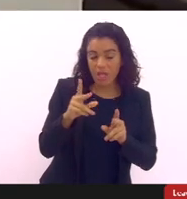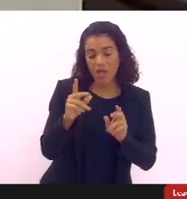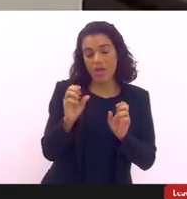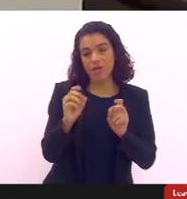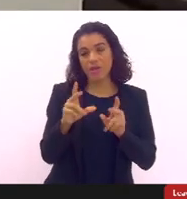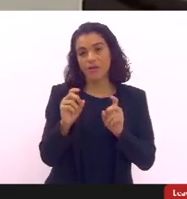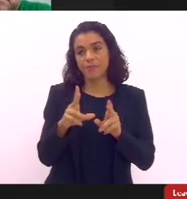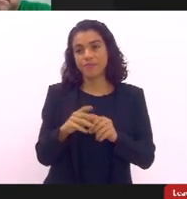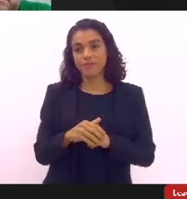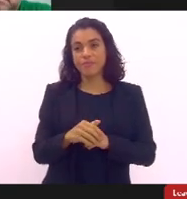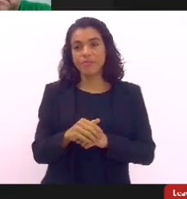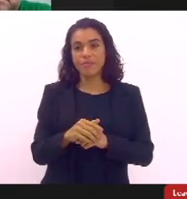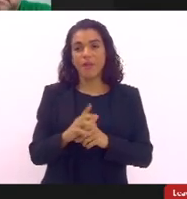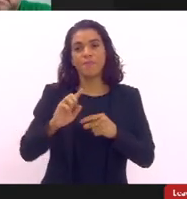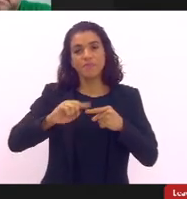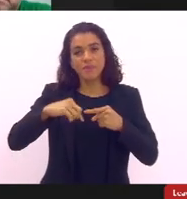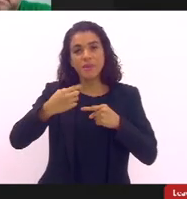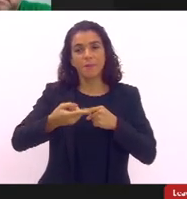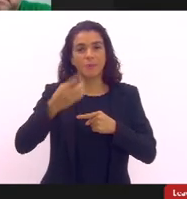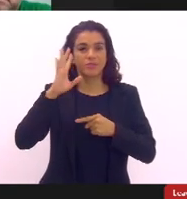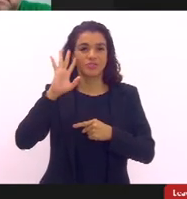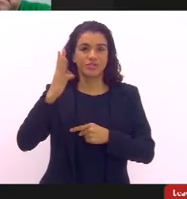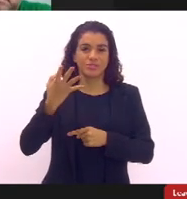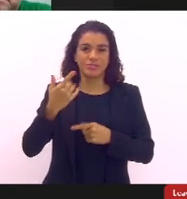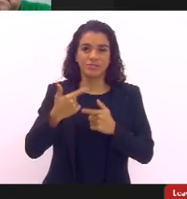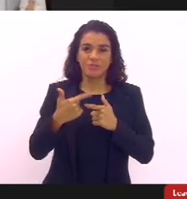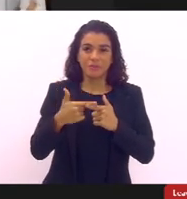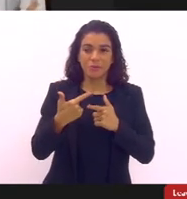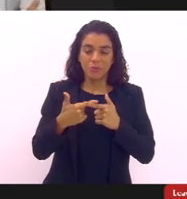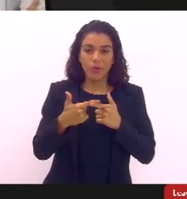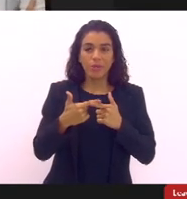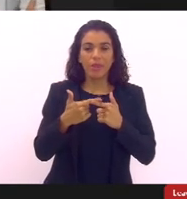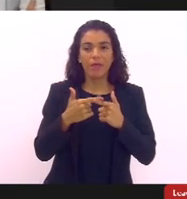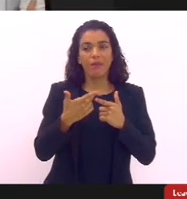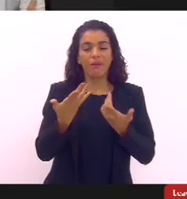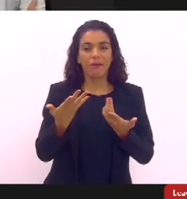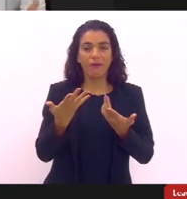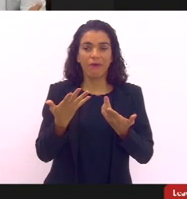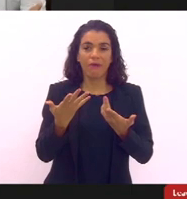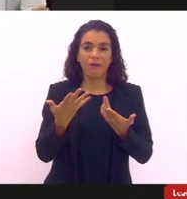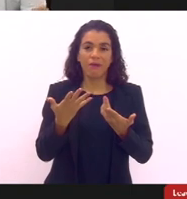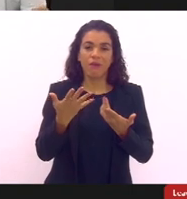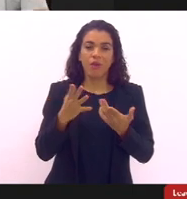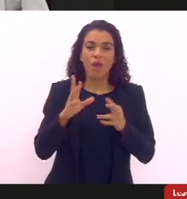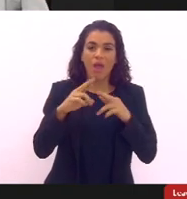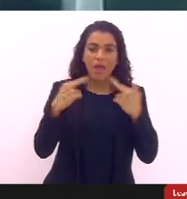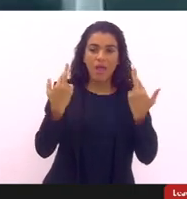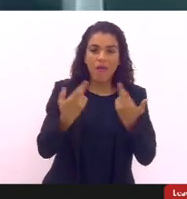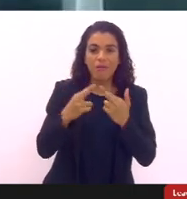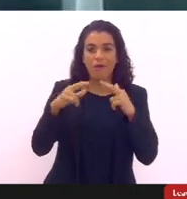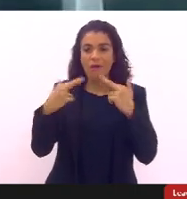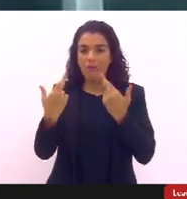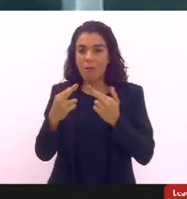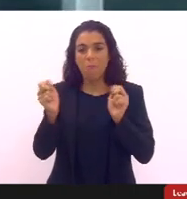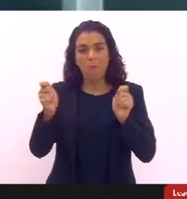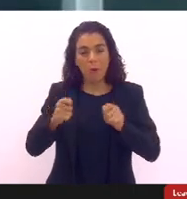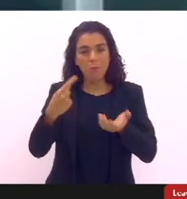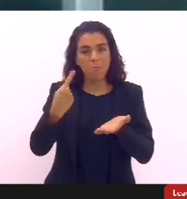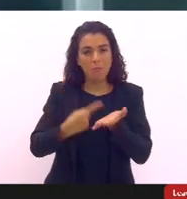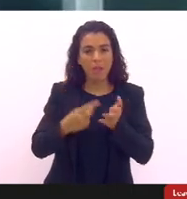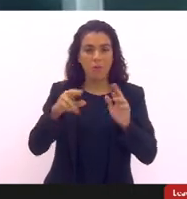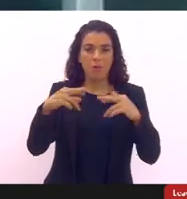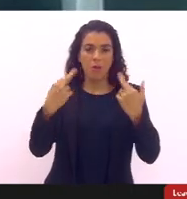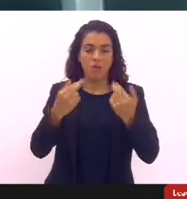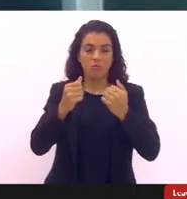ser. Aí depois a gente decide, porque, de acordo com o andamento das reuniões, a gente pode marcar uma reunião mais,